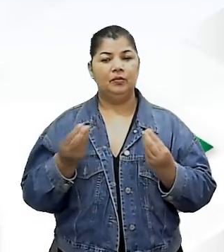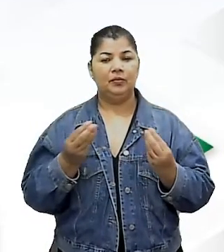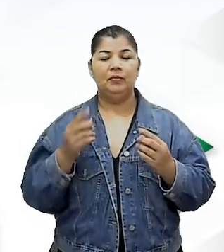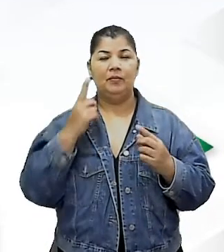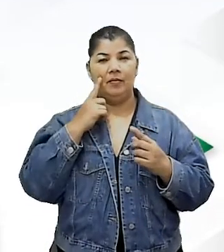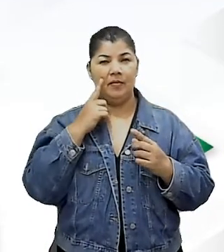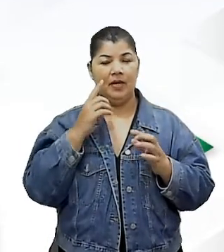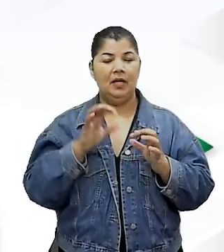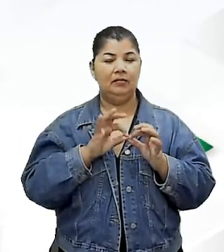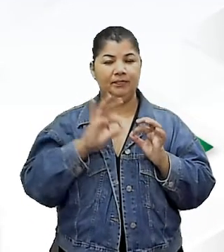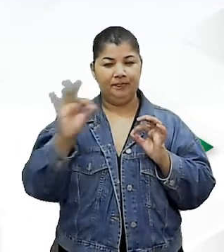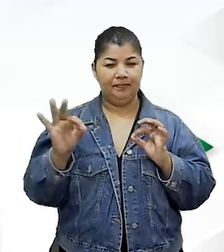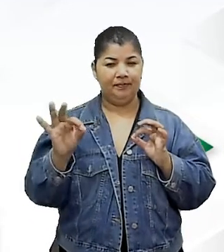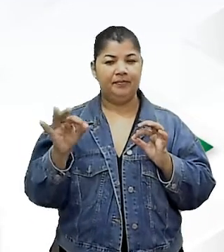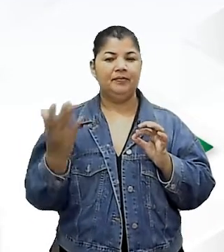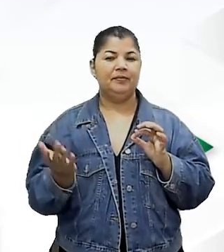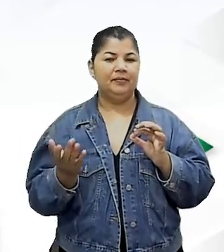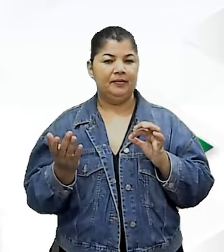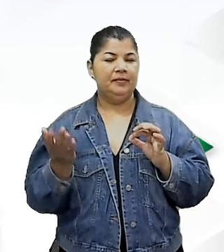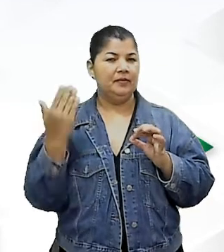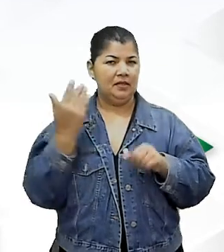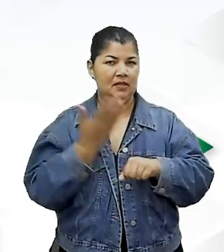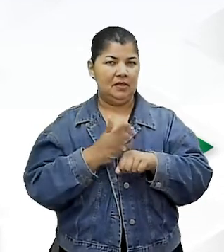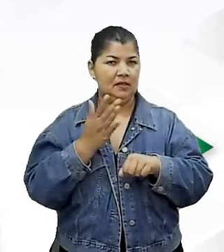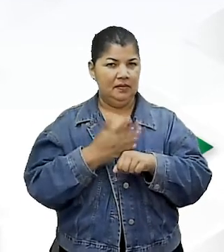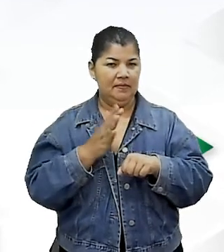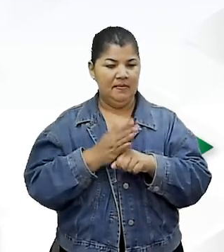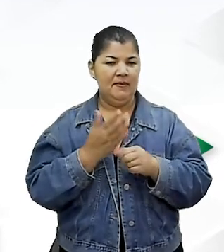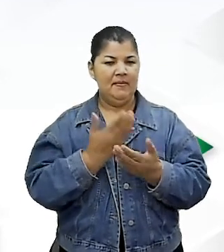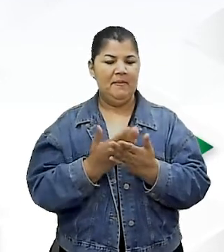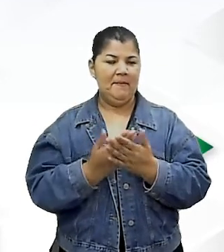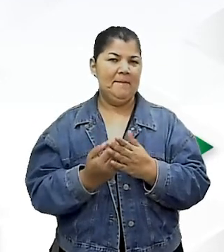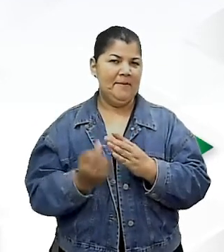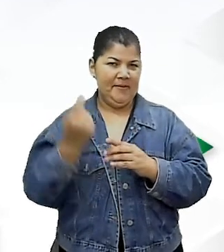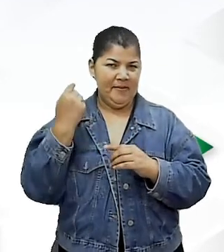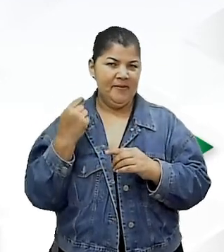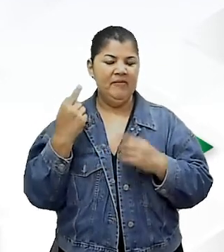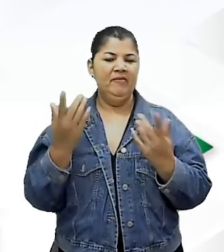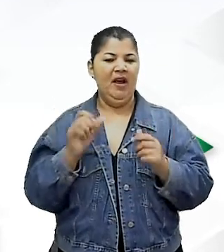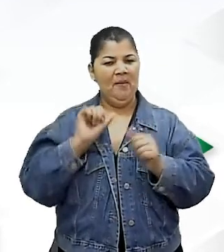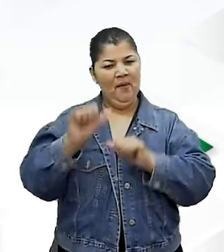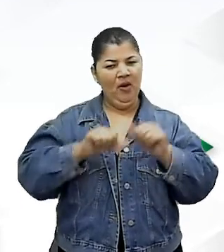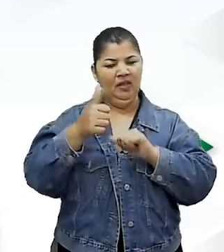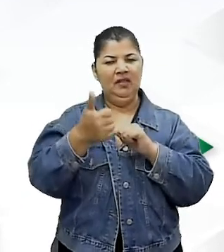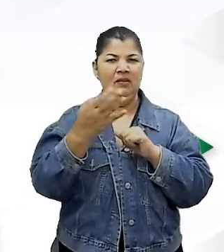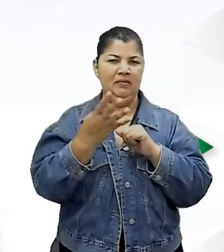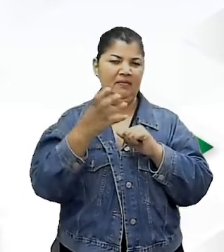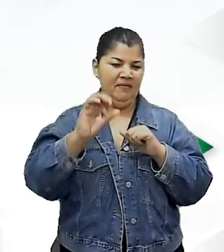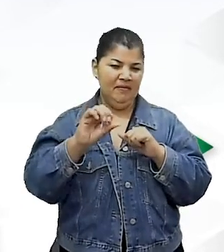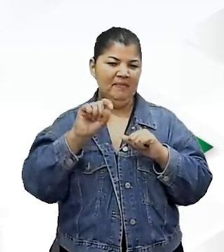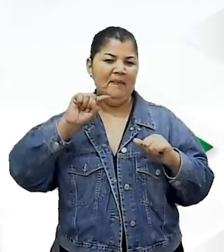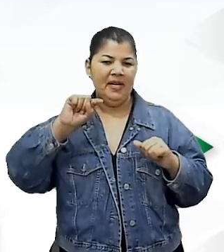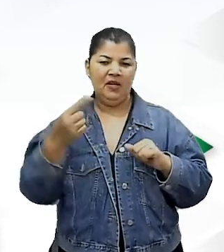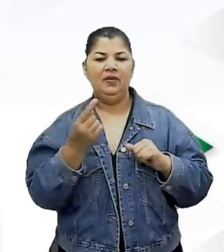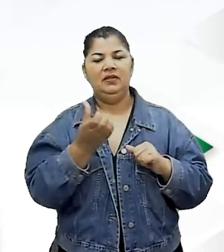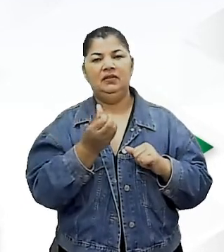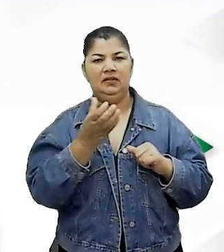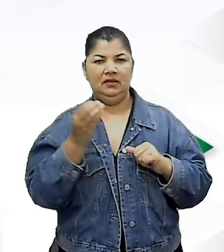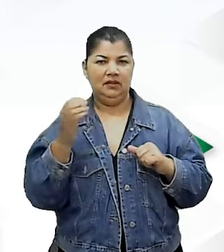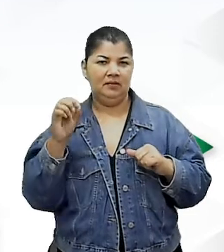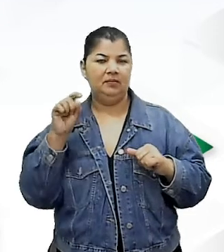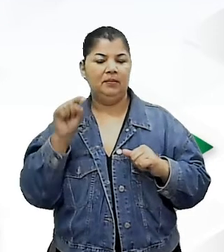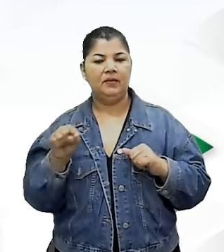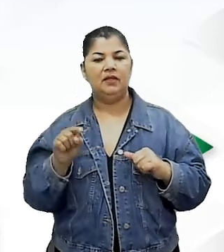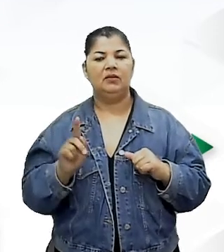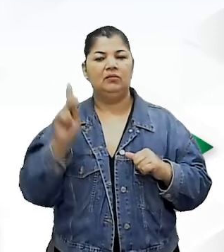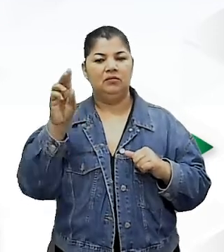distância que foi justamente exercício da aula anterior e nós vamos transformar 149 milhões e 600 mil quilômetros